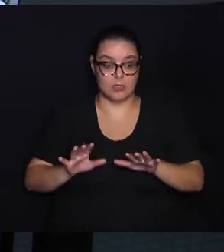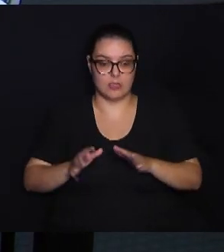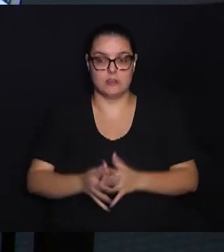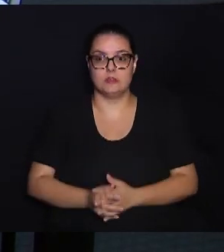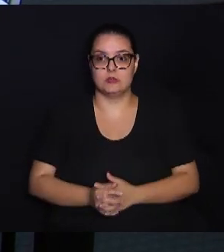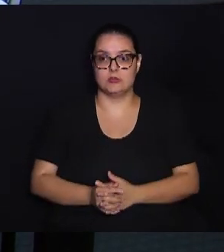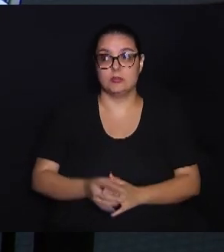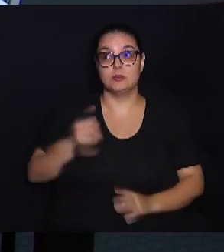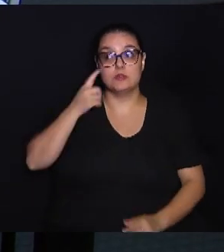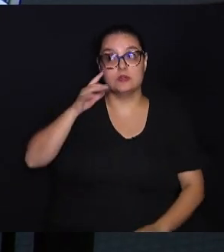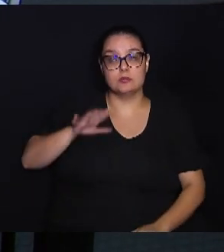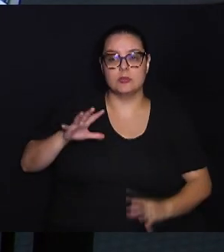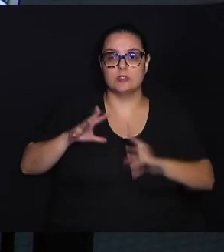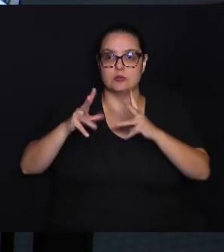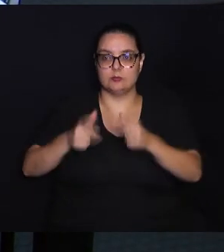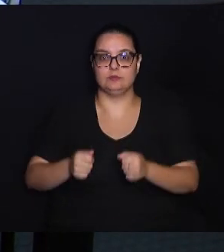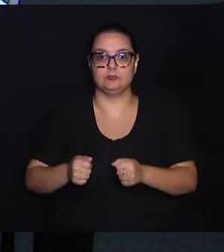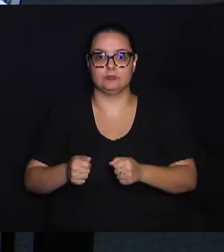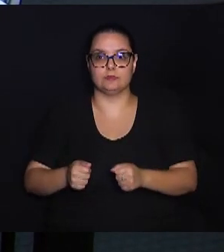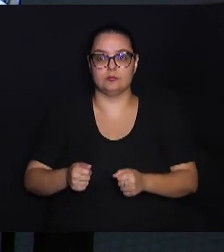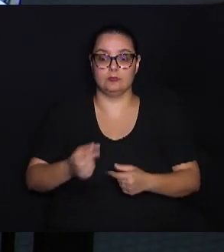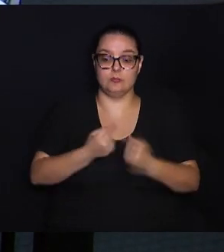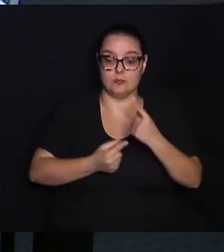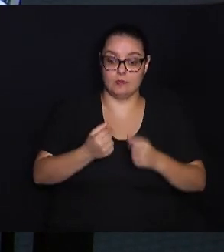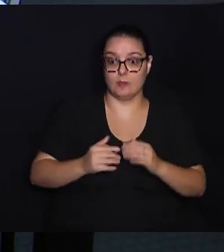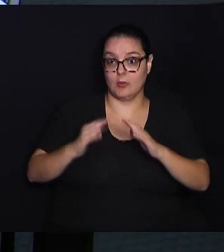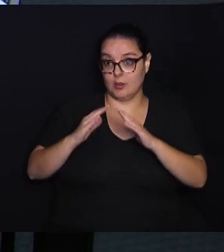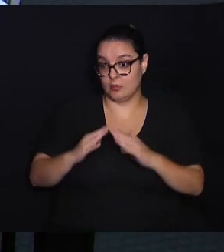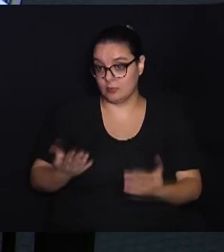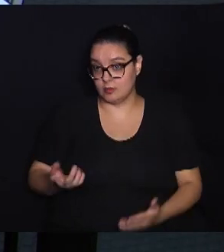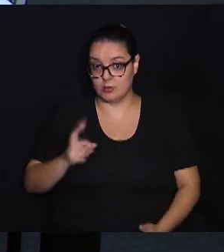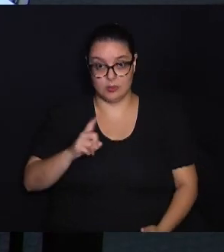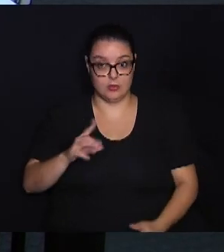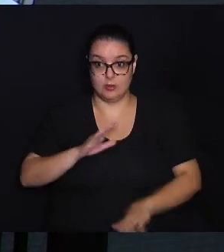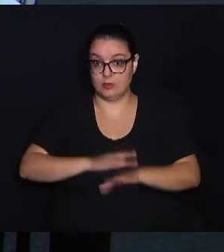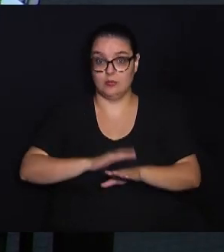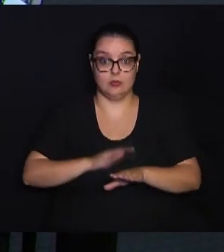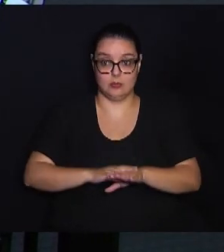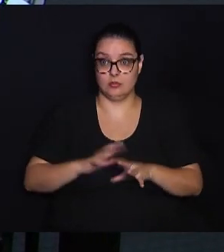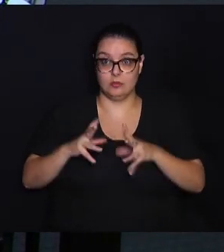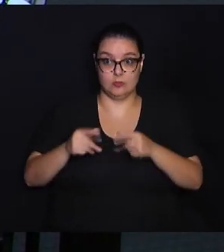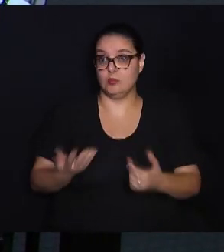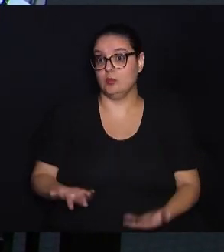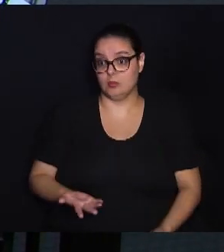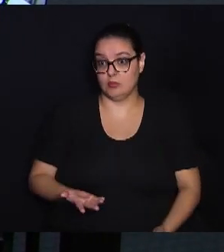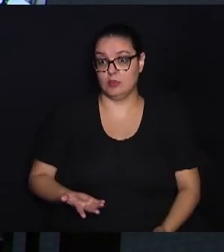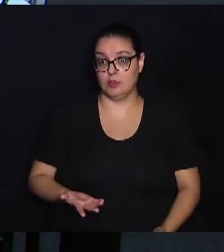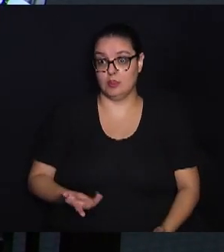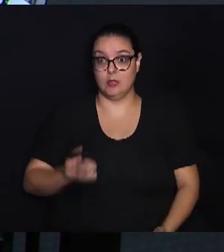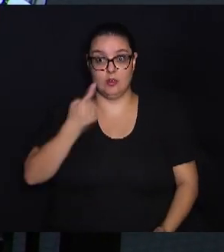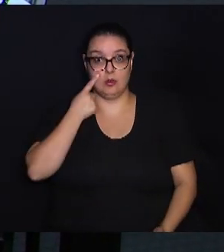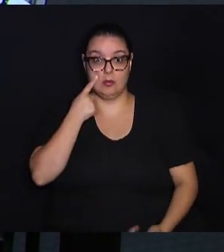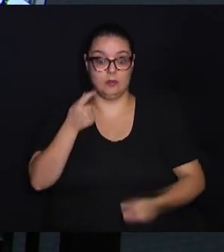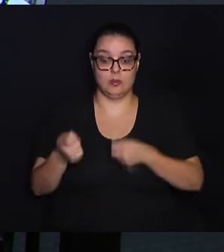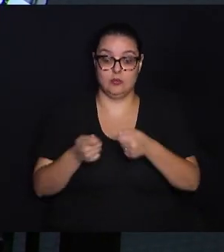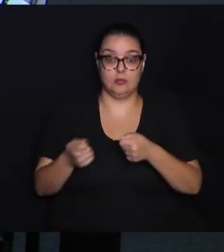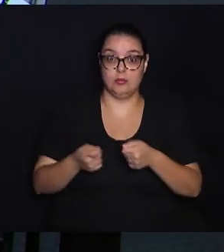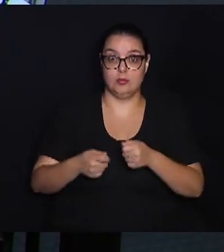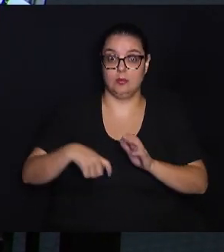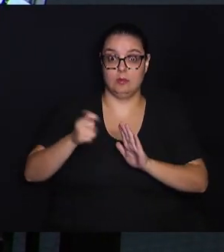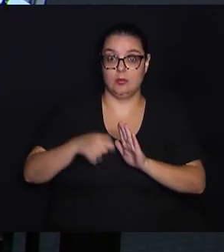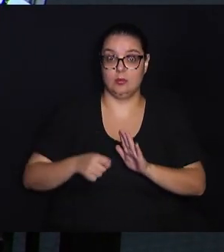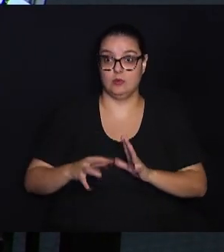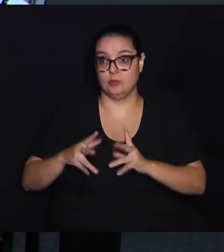mas de uma forma geral, o orçamento doméstico ele não funciona assim coletivo. Olha, vamos